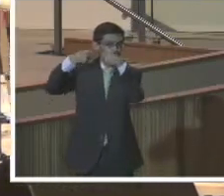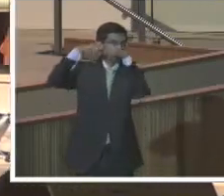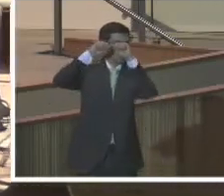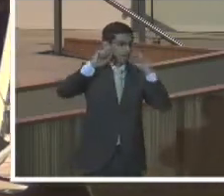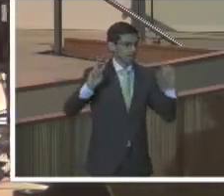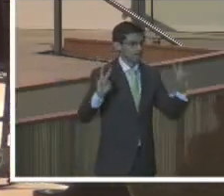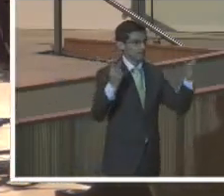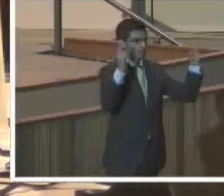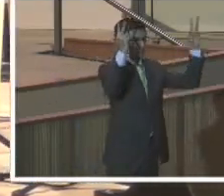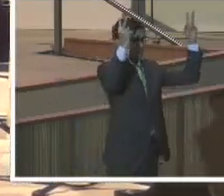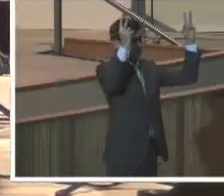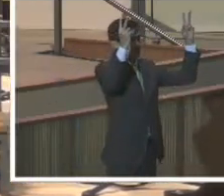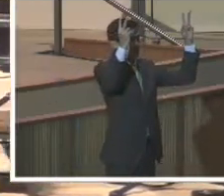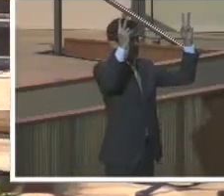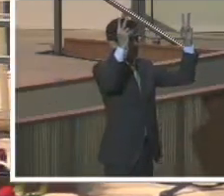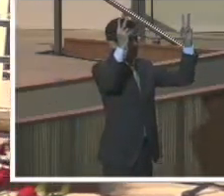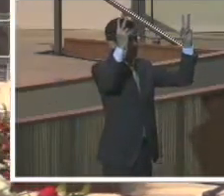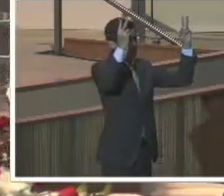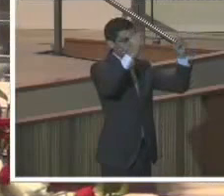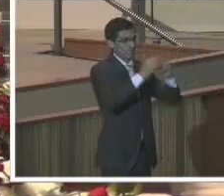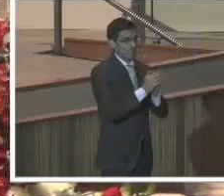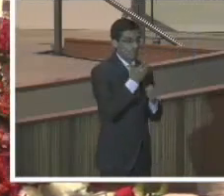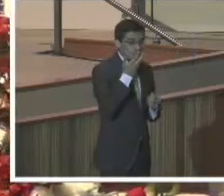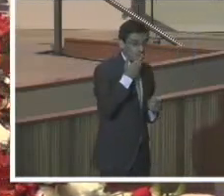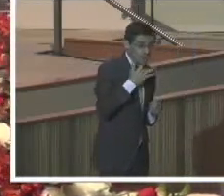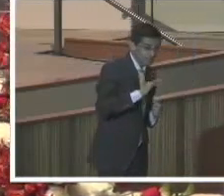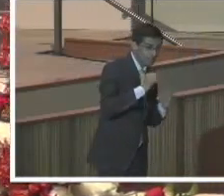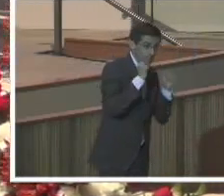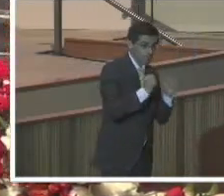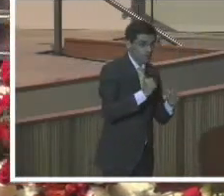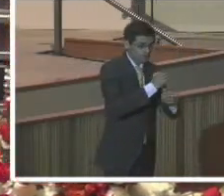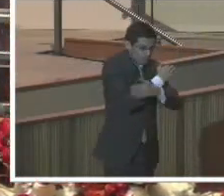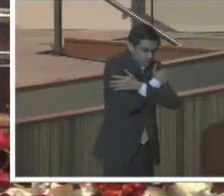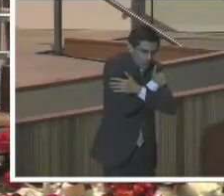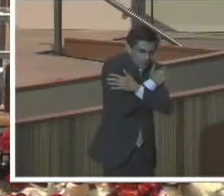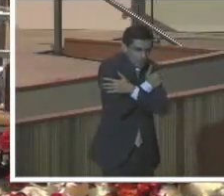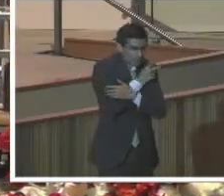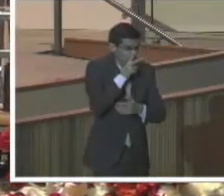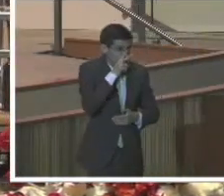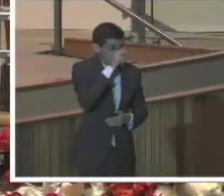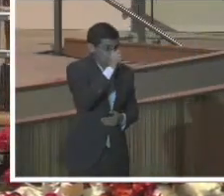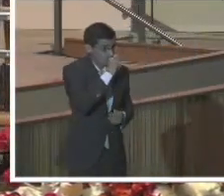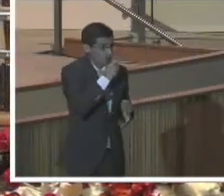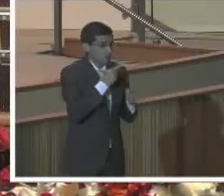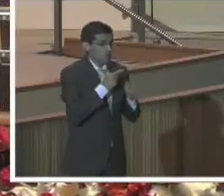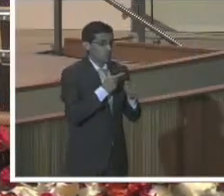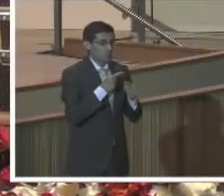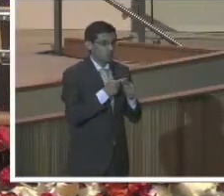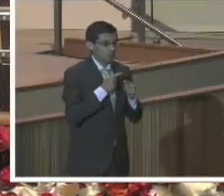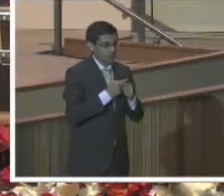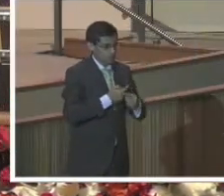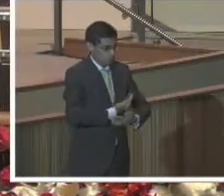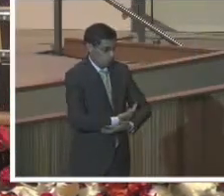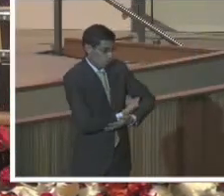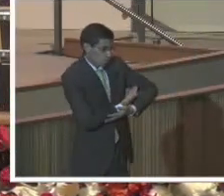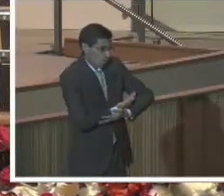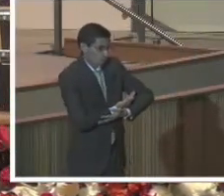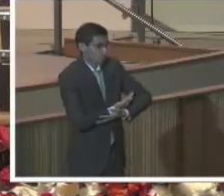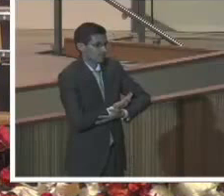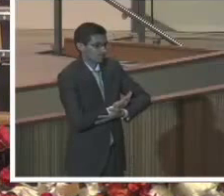Uma criança pode dar um abraço apertado, porque o colo tem significado.